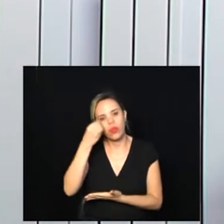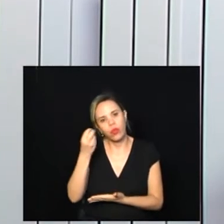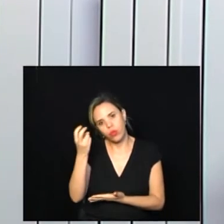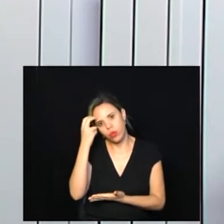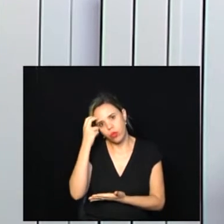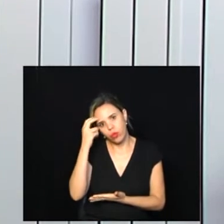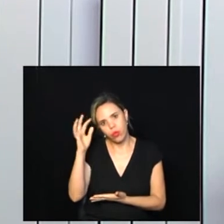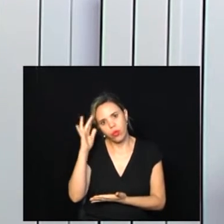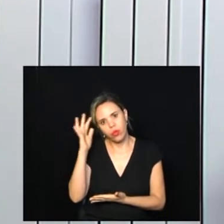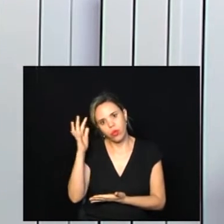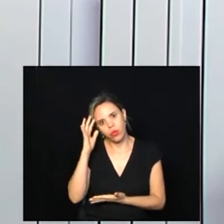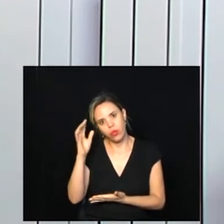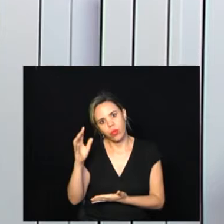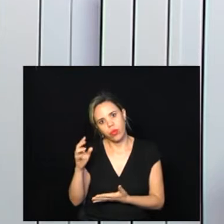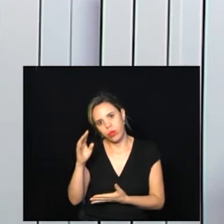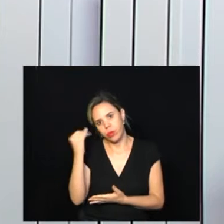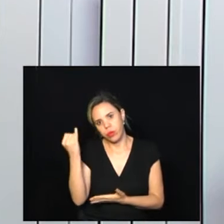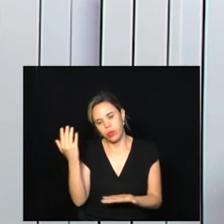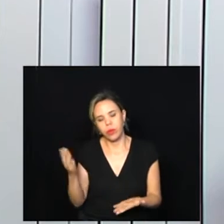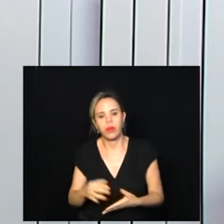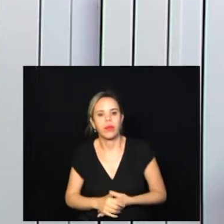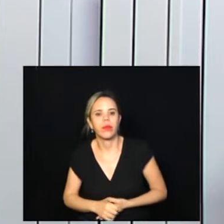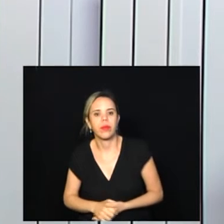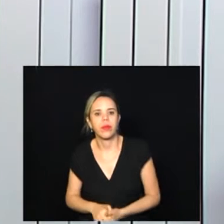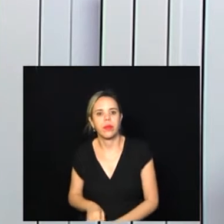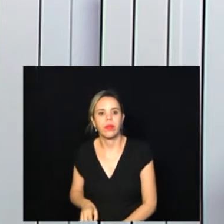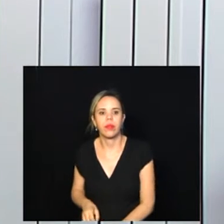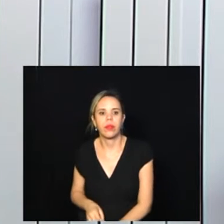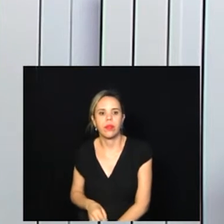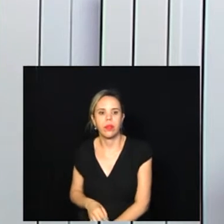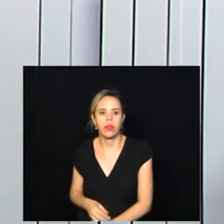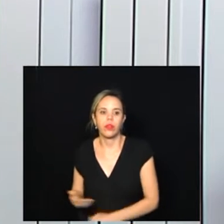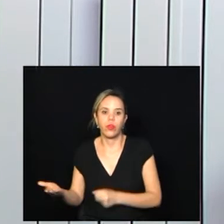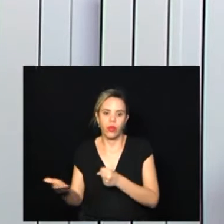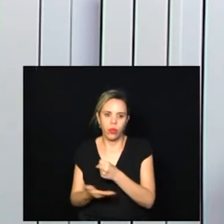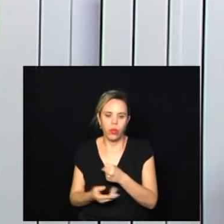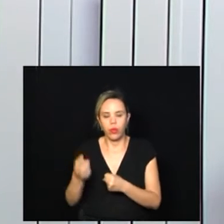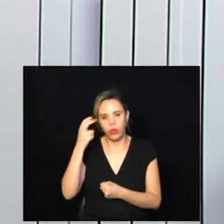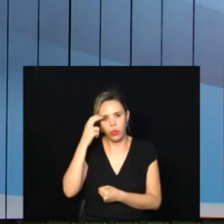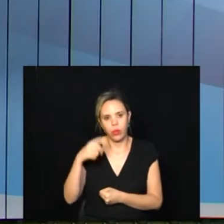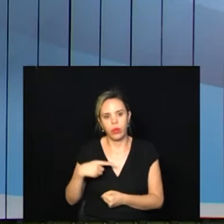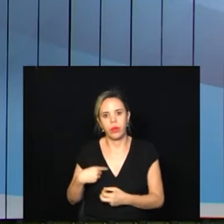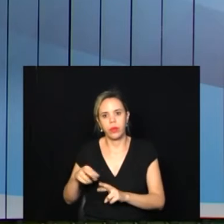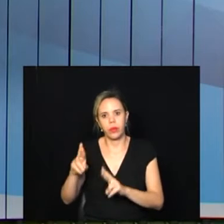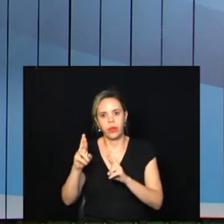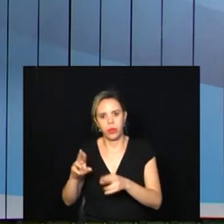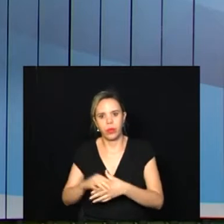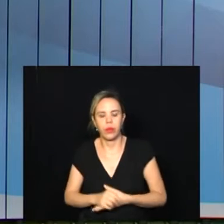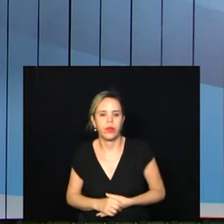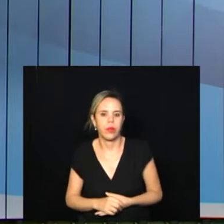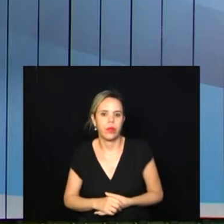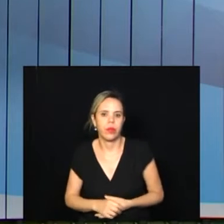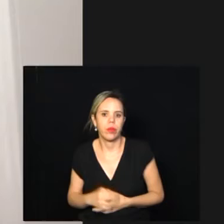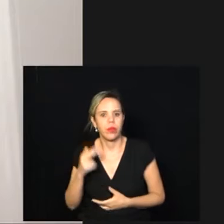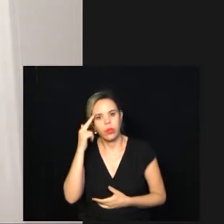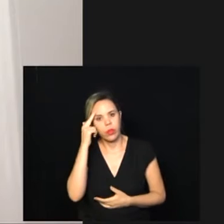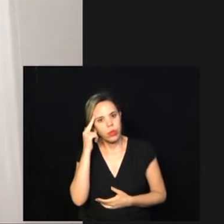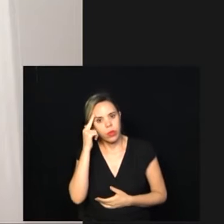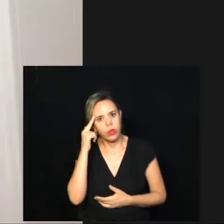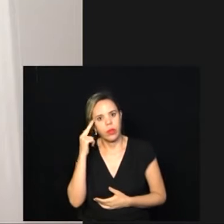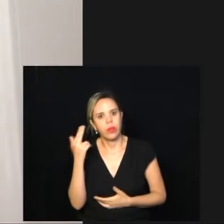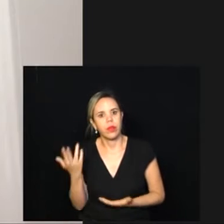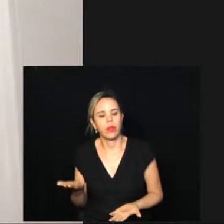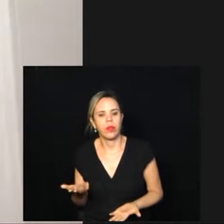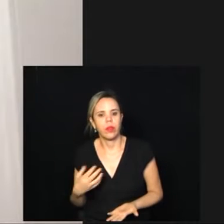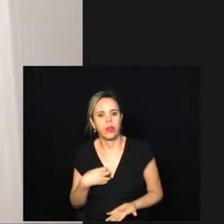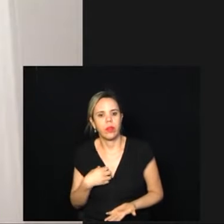cultural, imagino que fundamental. A bagagem cultural que eu esperava, que eu sempre sonhei, sabe?